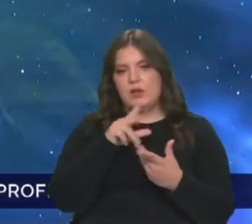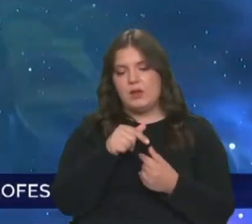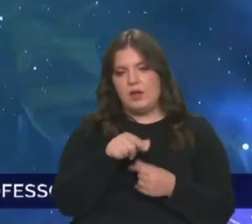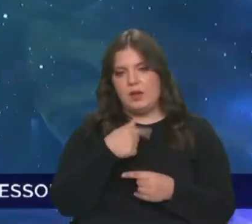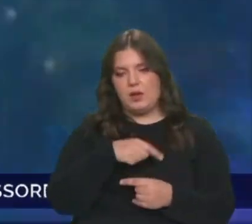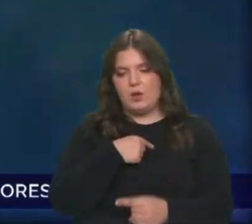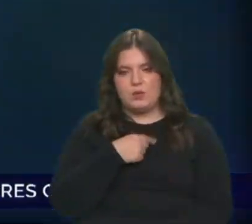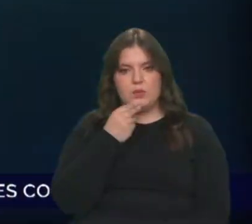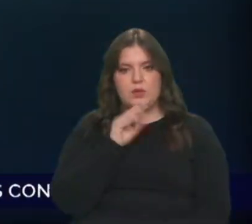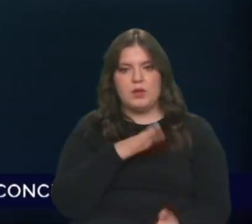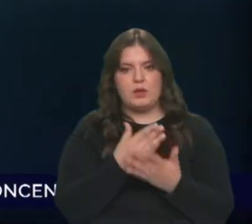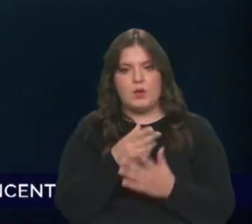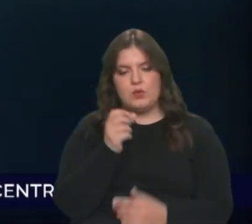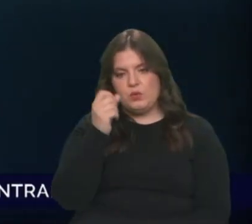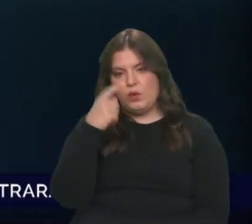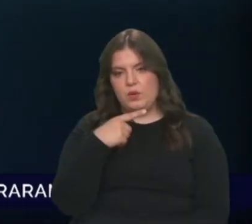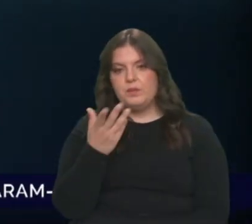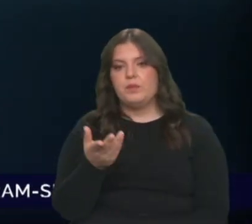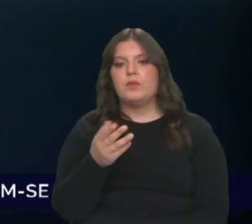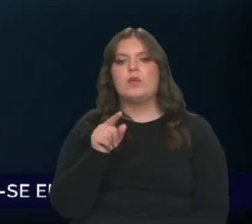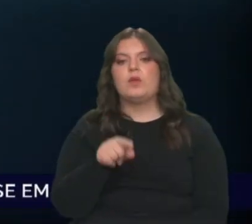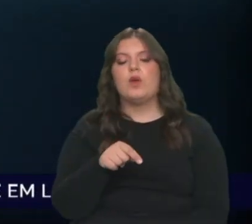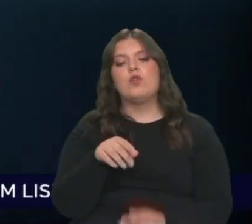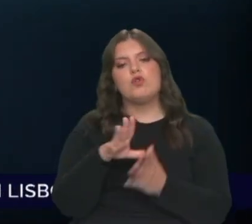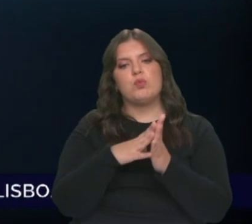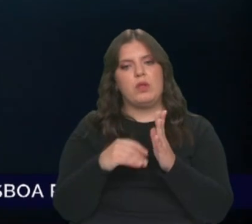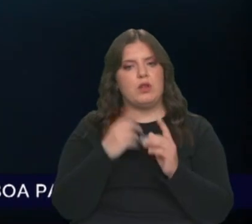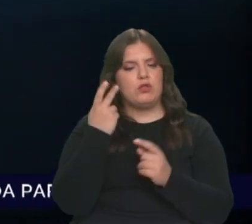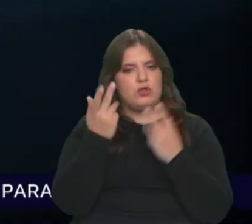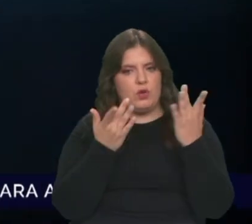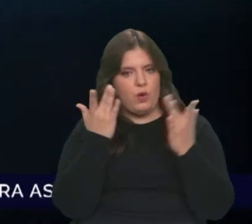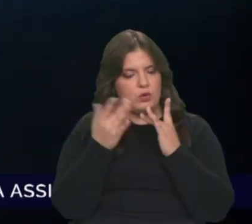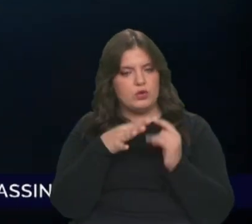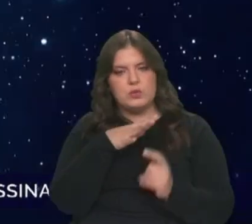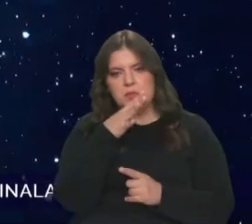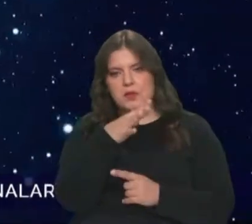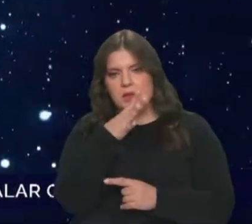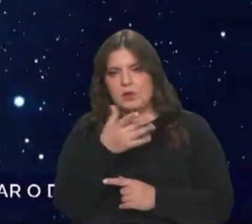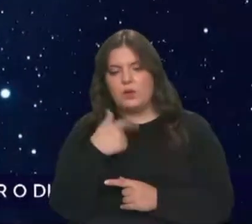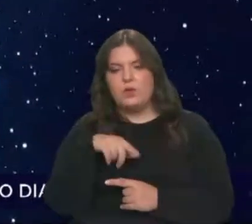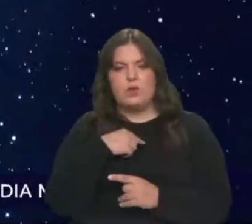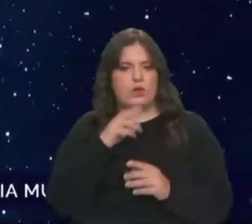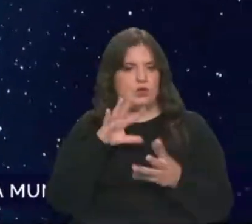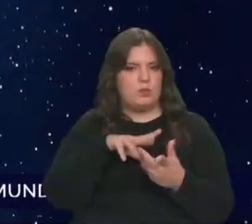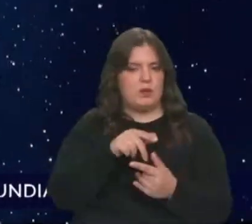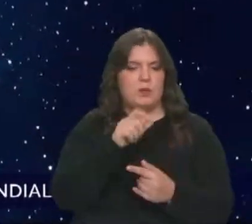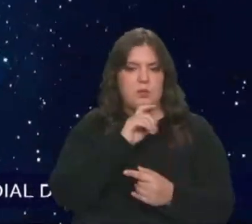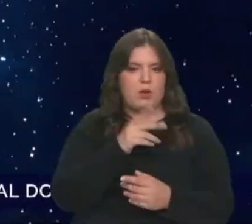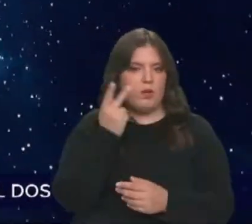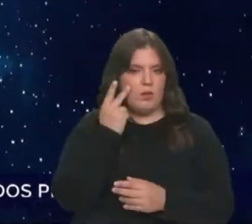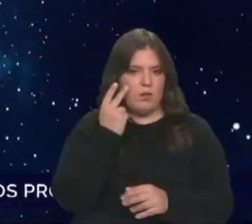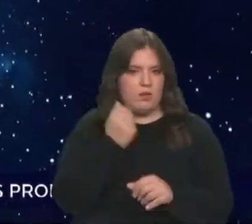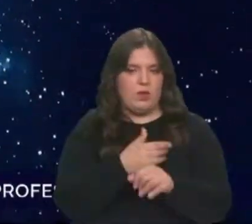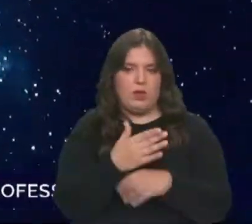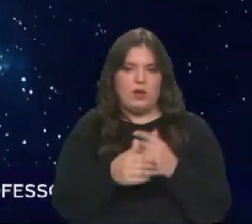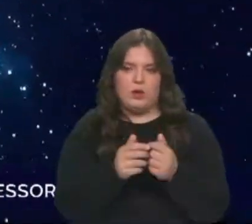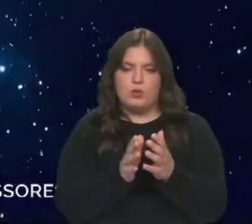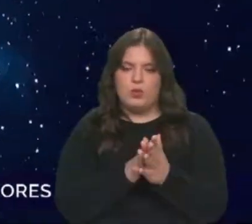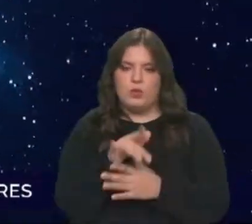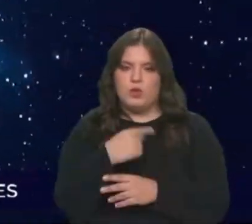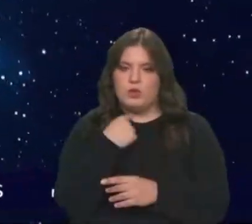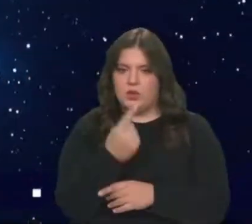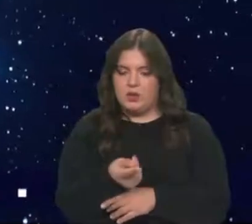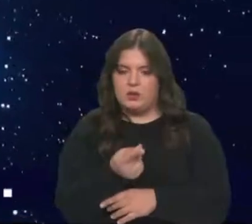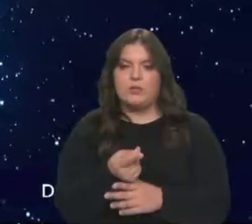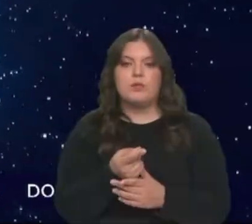nossa Terra, ao Sol. Os modelos teóricos que explicam, que mostram como é que os planetas podem sobreviver a tudo isto, dizem o